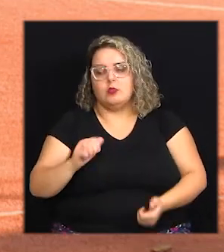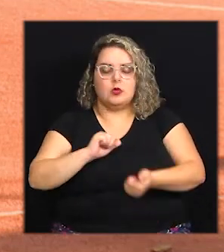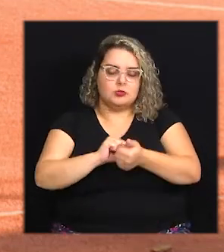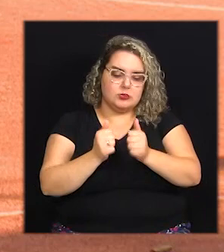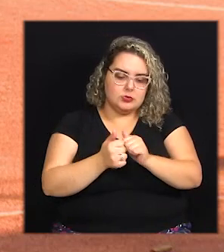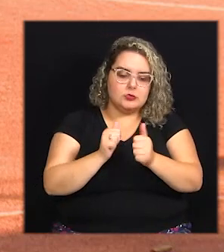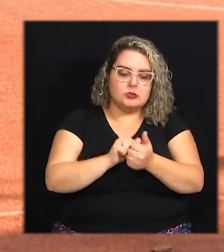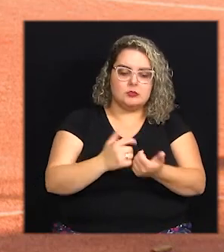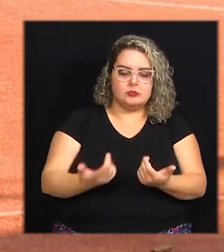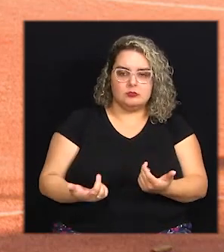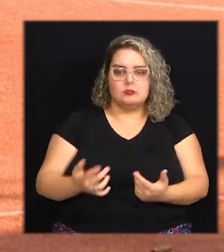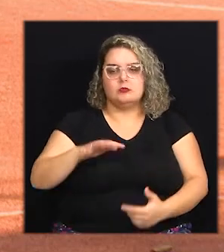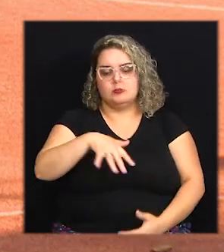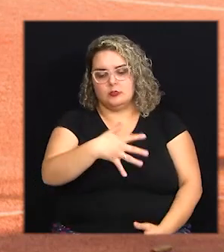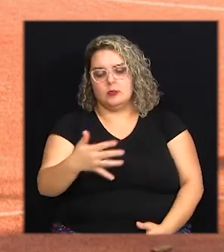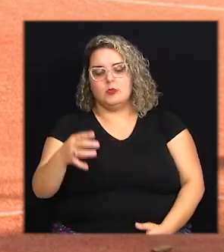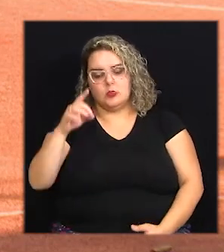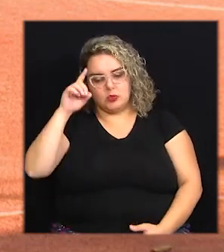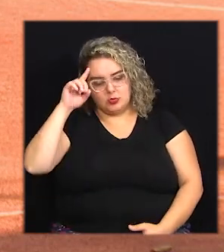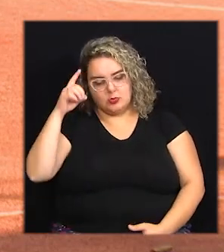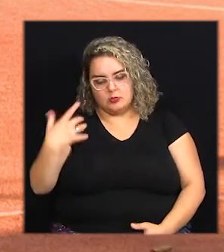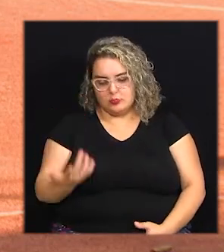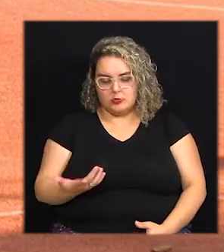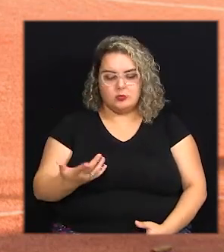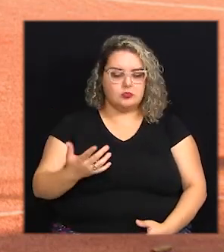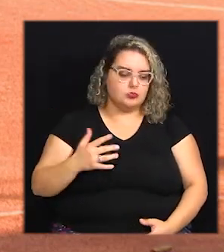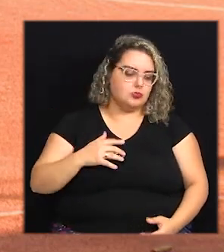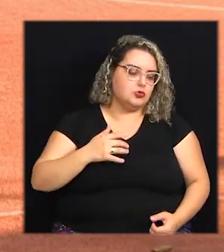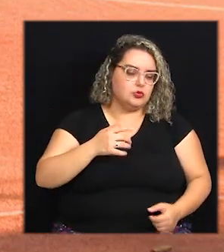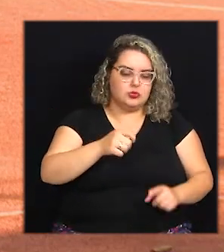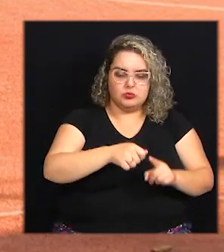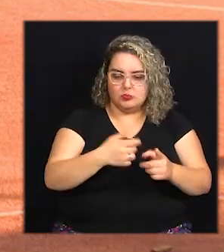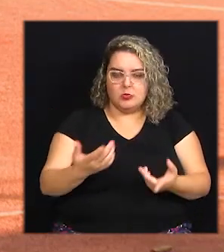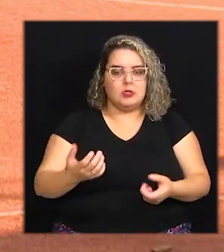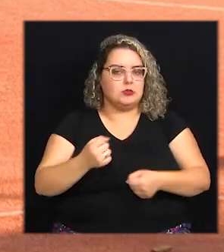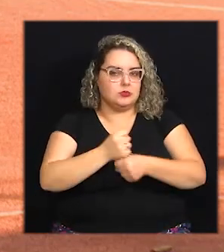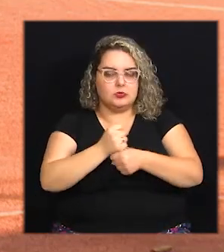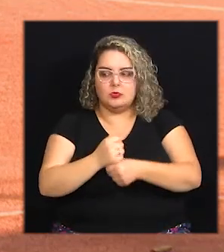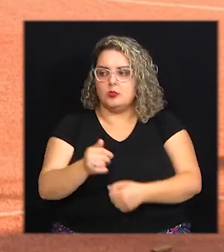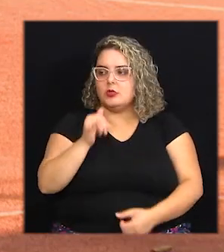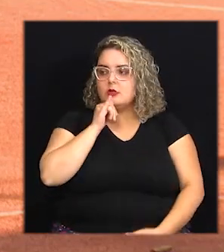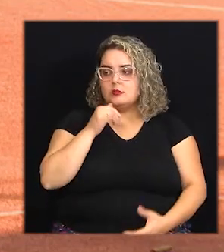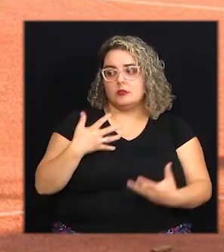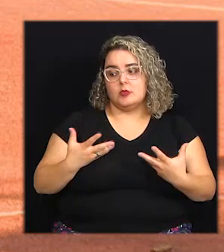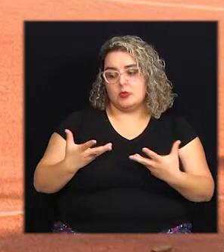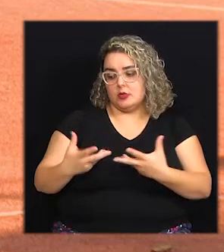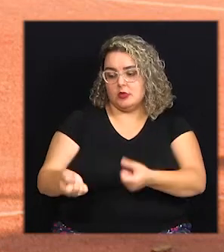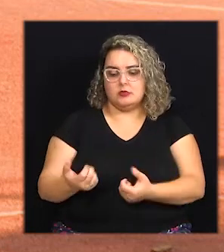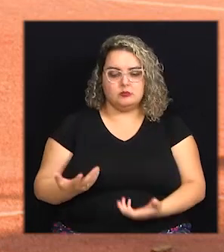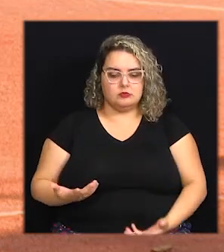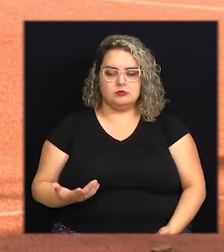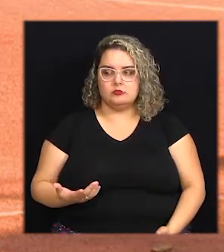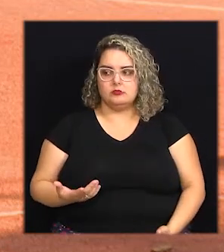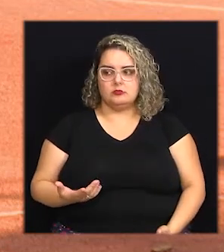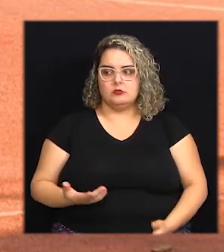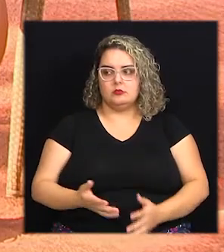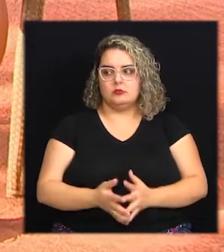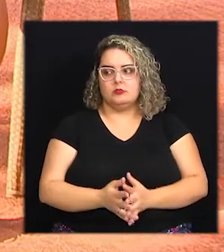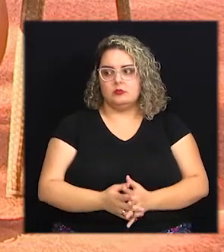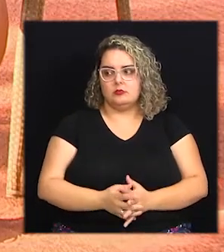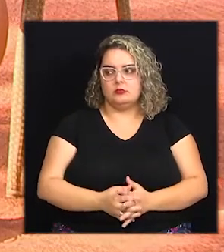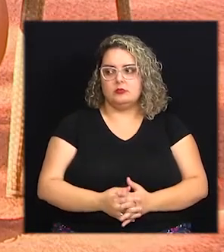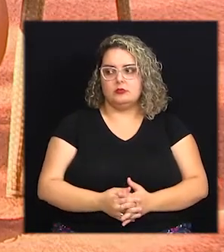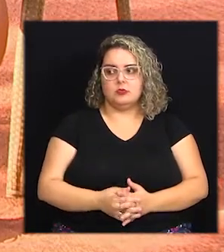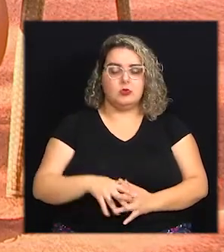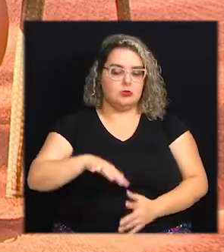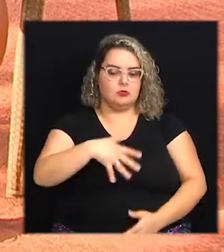ajustando o calendário durante o ano, porque às vezes, que nem, vamos supor, eu posso receber um convite daqui e